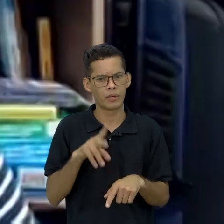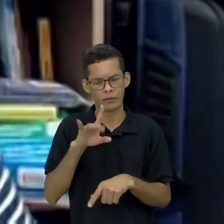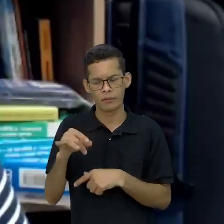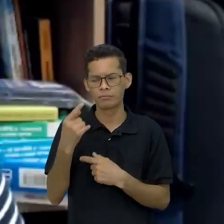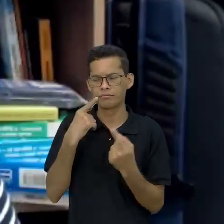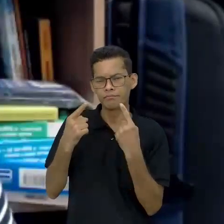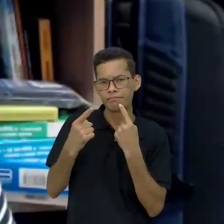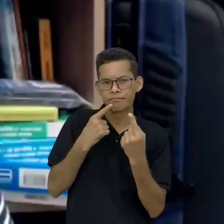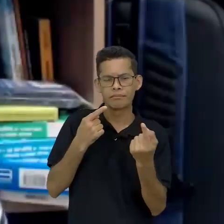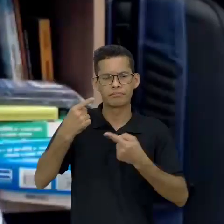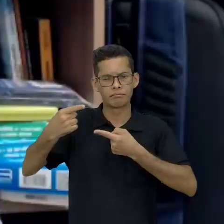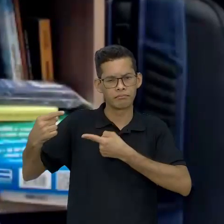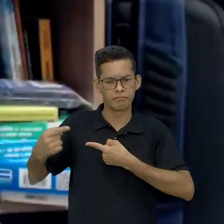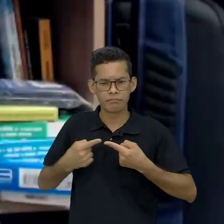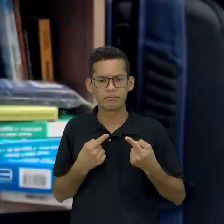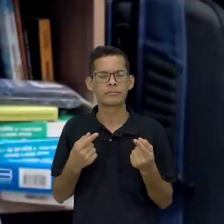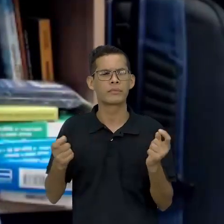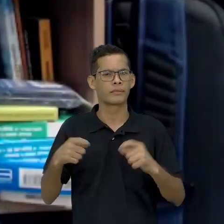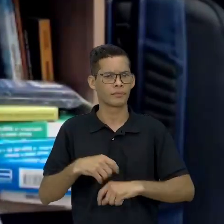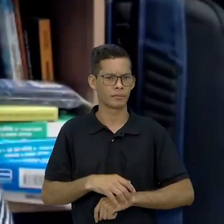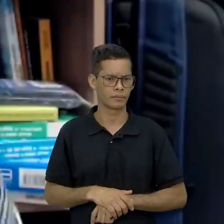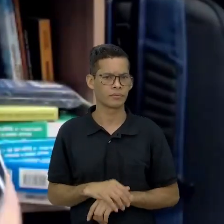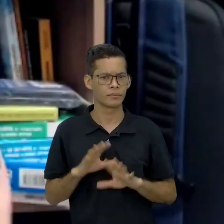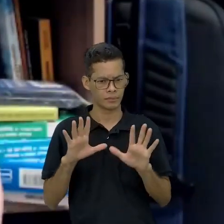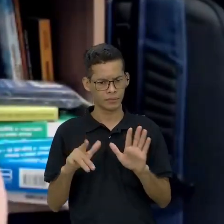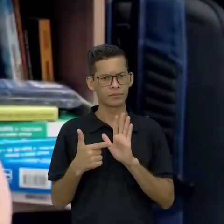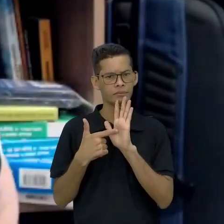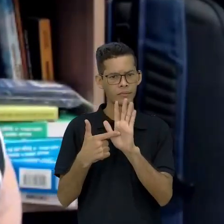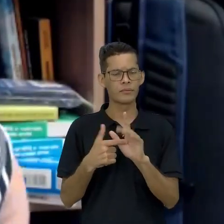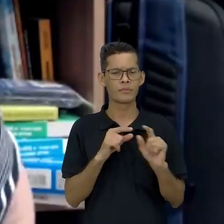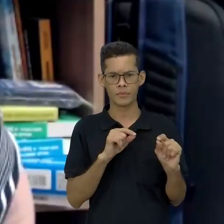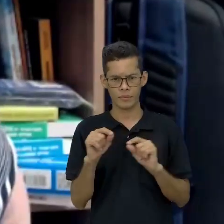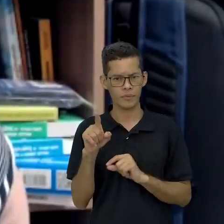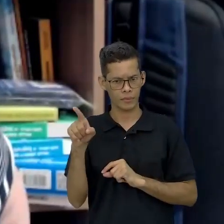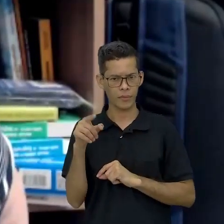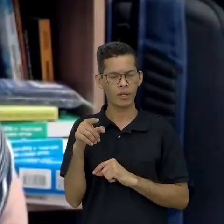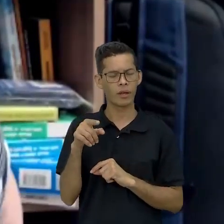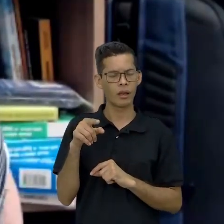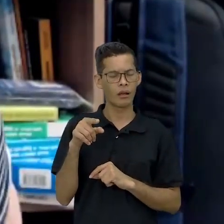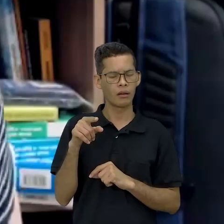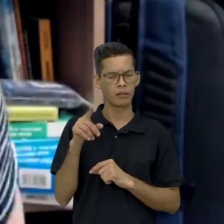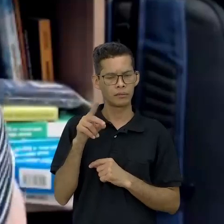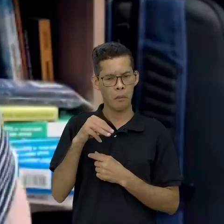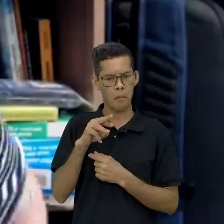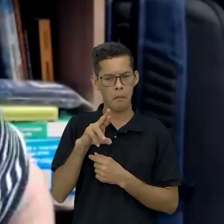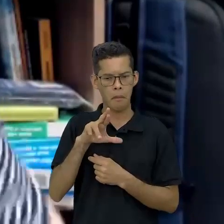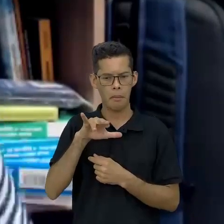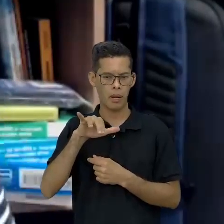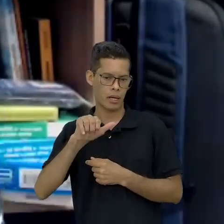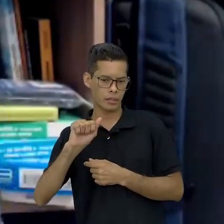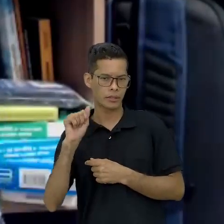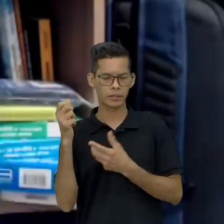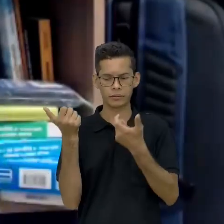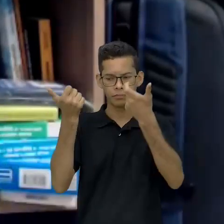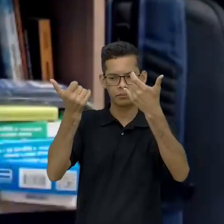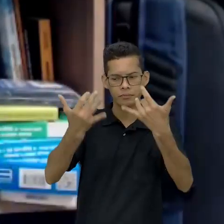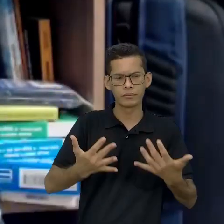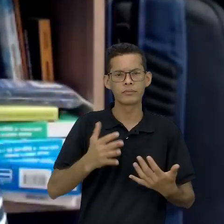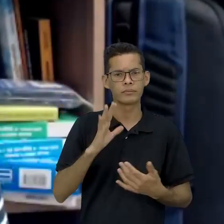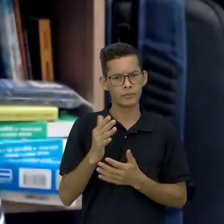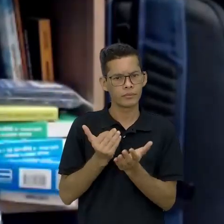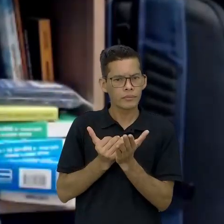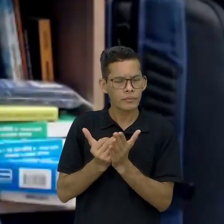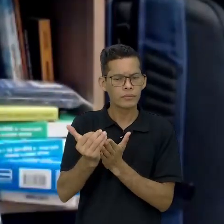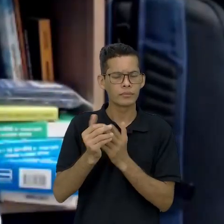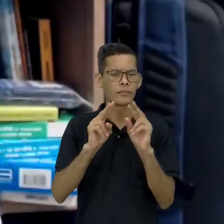já vou pegando aqui de antemão uma fala que a Márcia fez aqui no